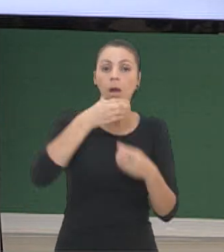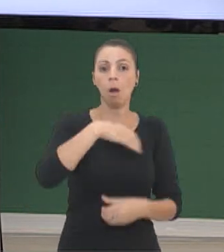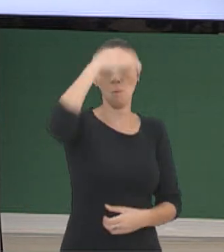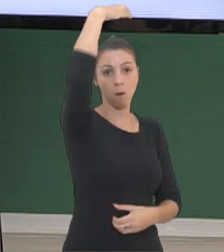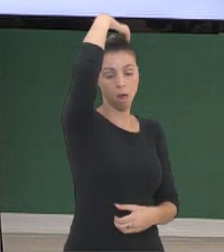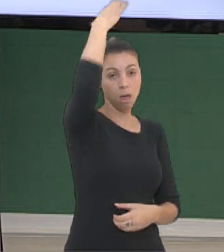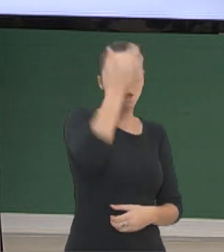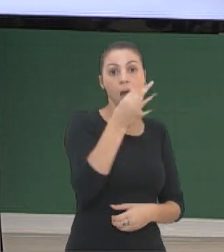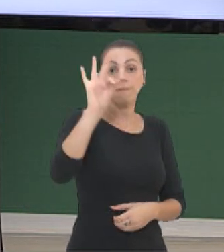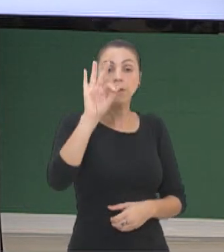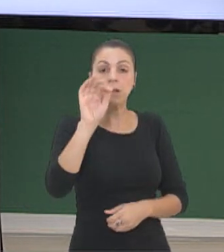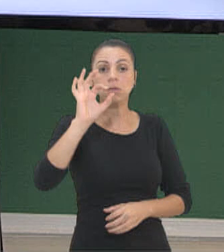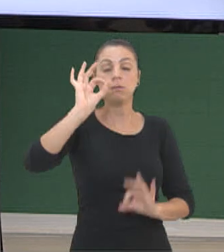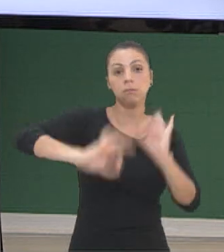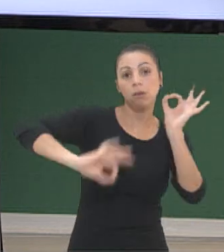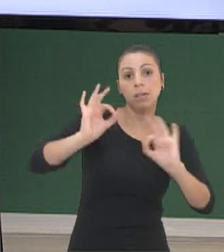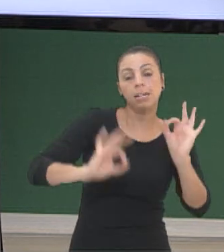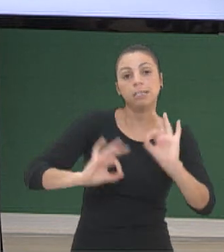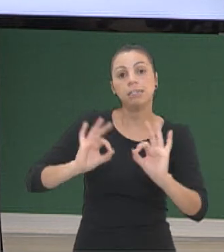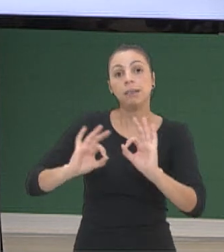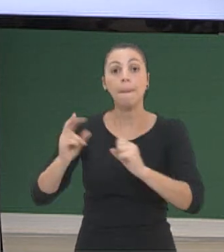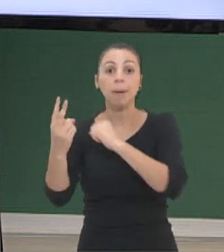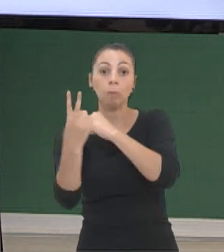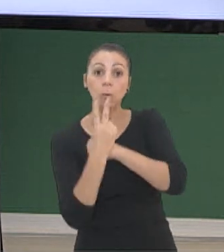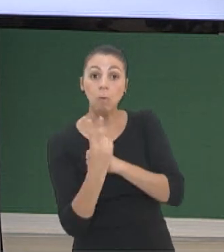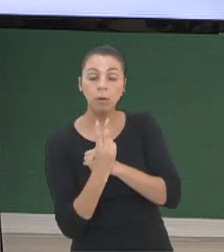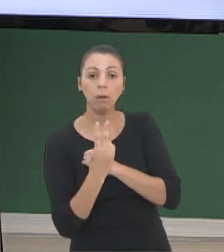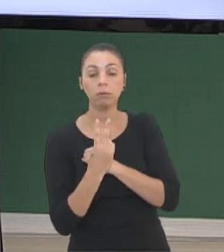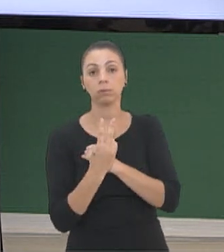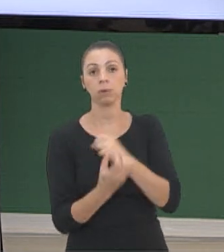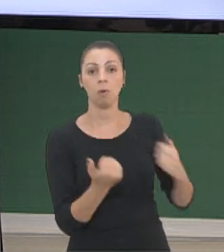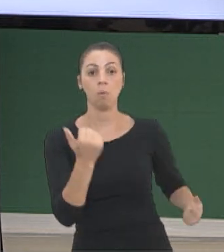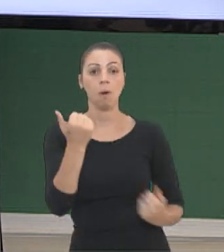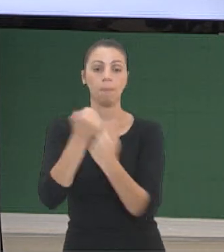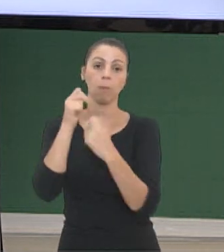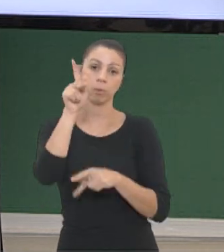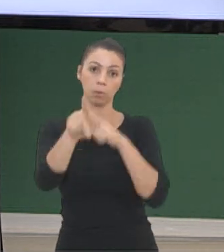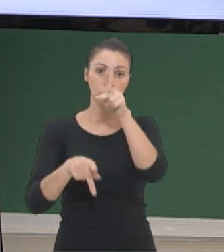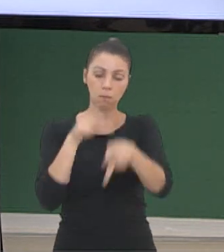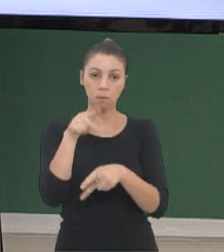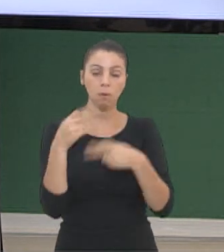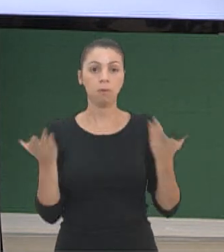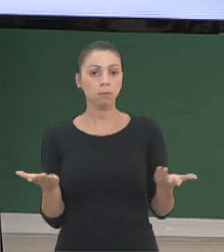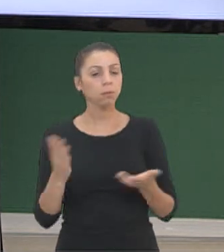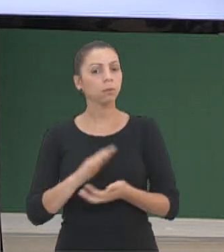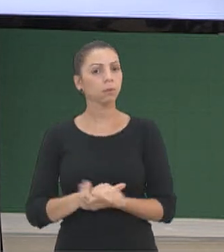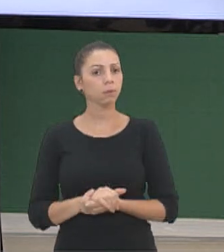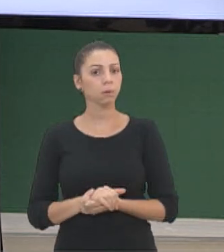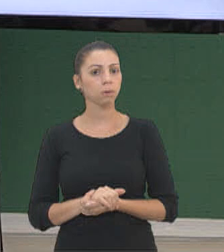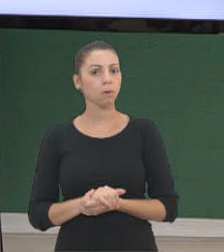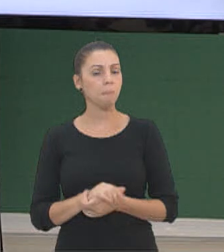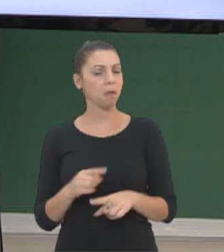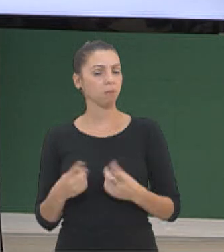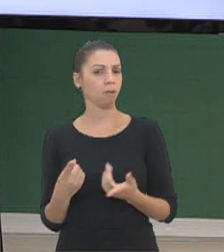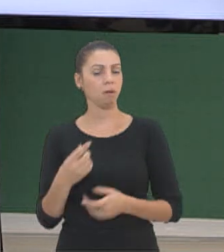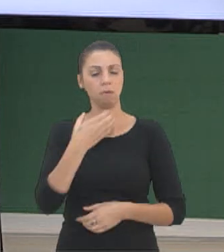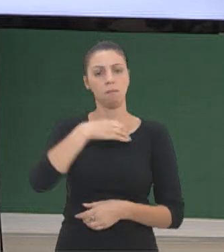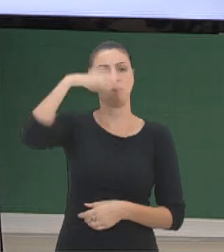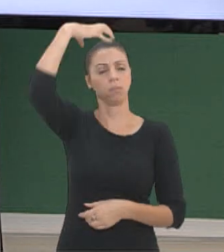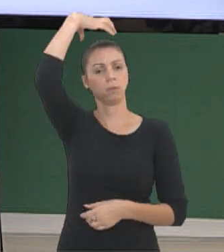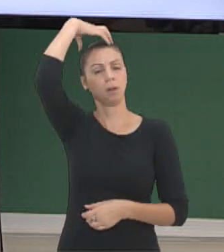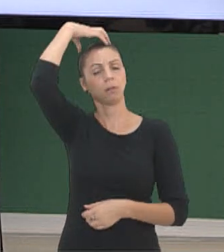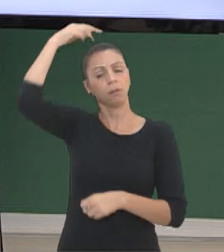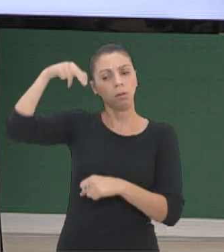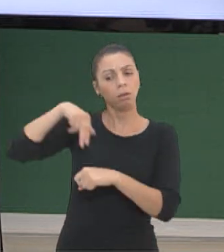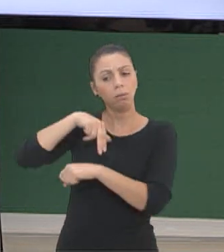para se defender com o apoio da população, não cabia mais agora você manter uma monarquia